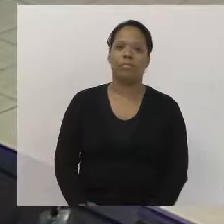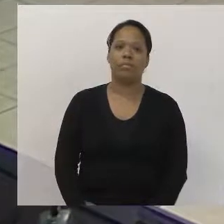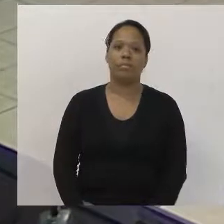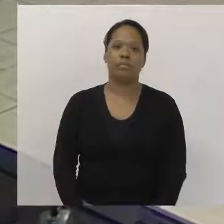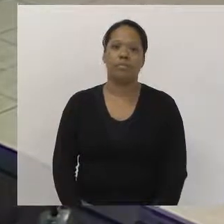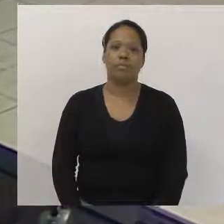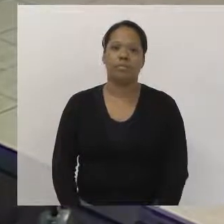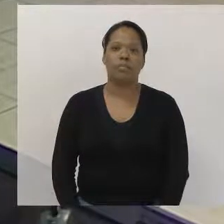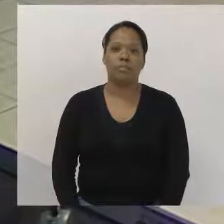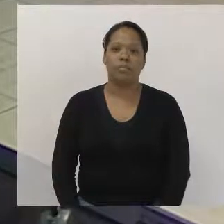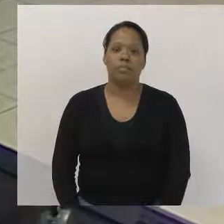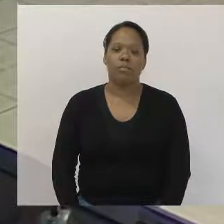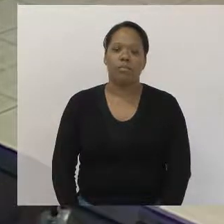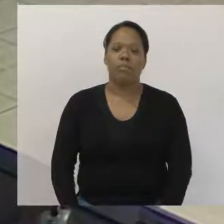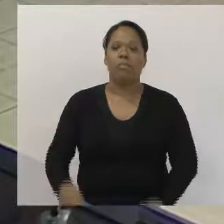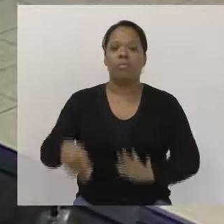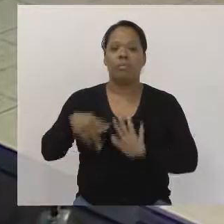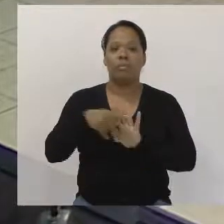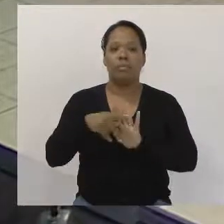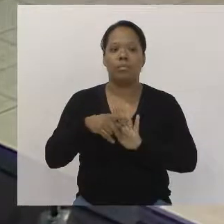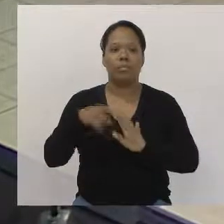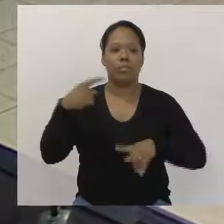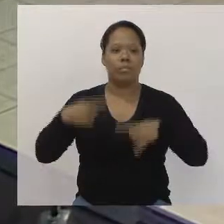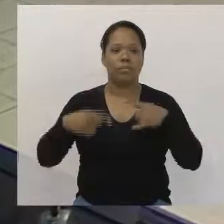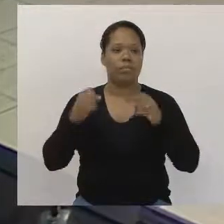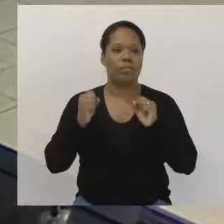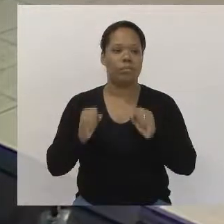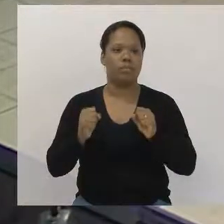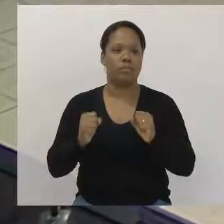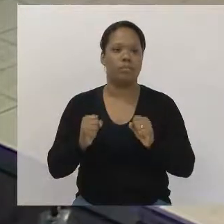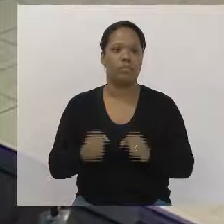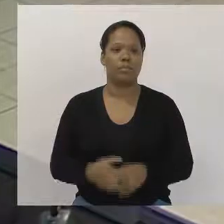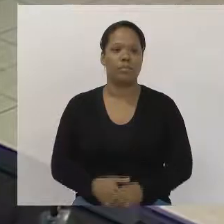o projeto continua em discussão